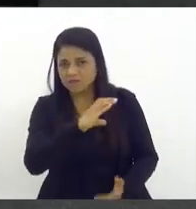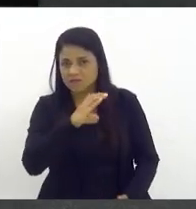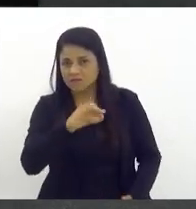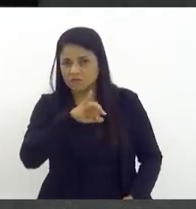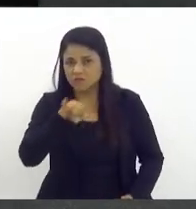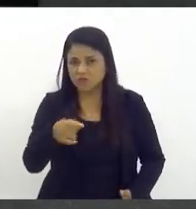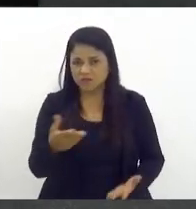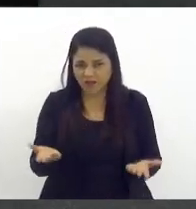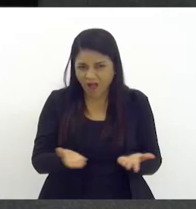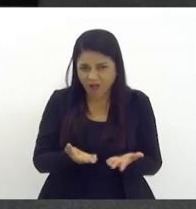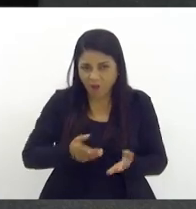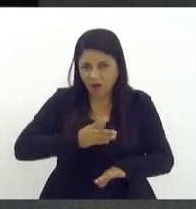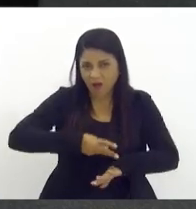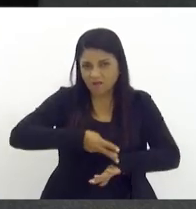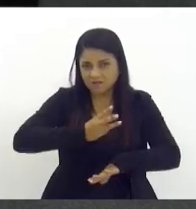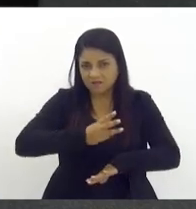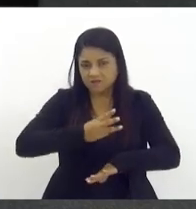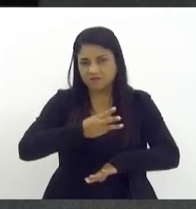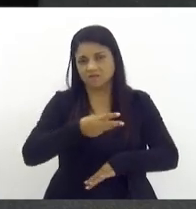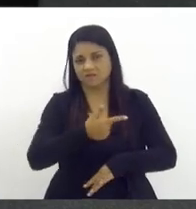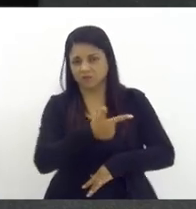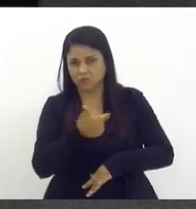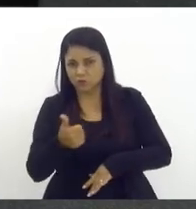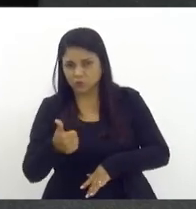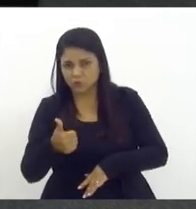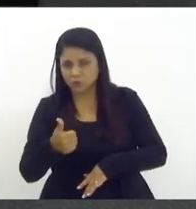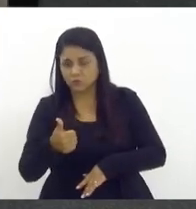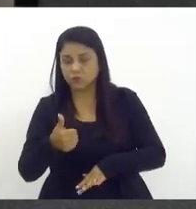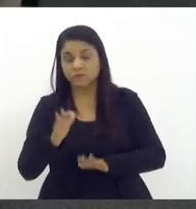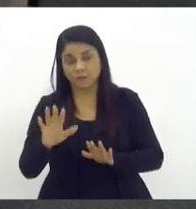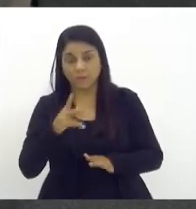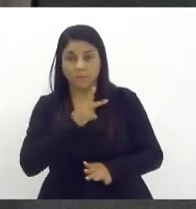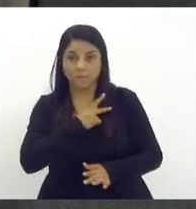às 15h21. Senhor presidente.